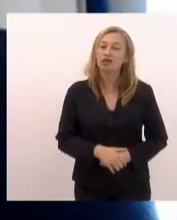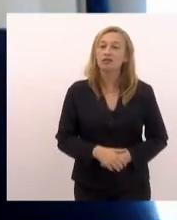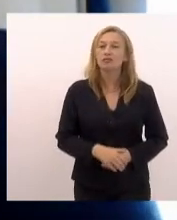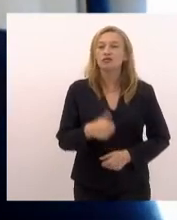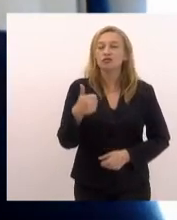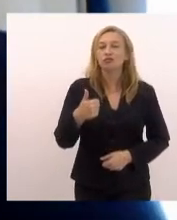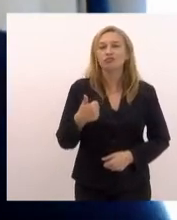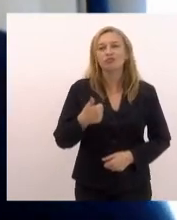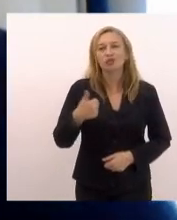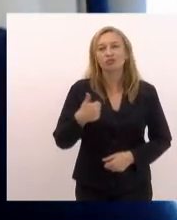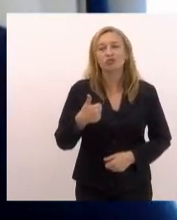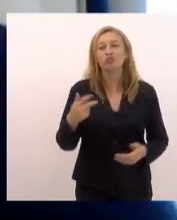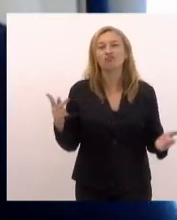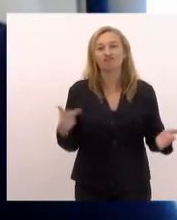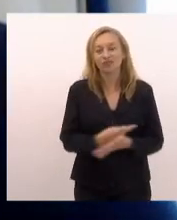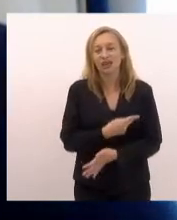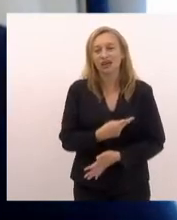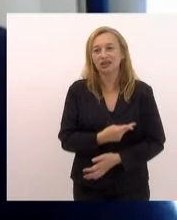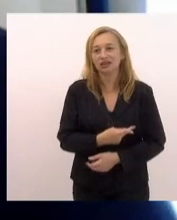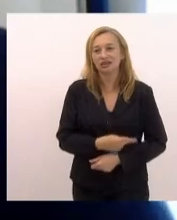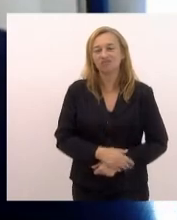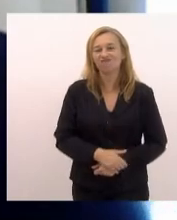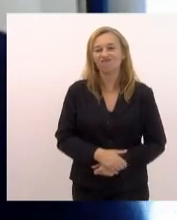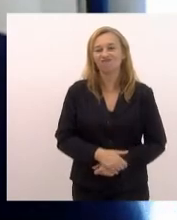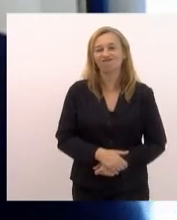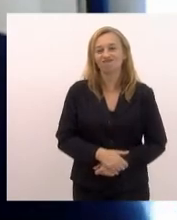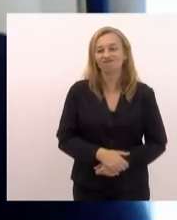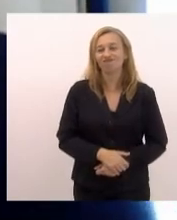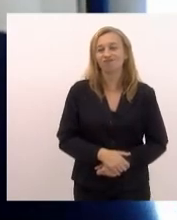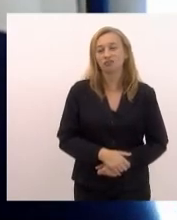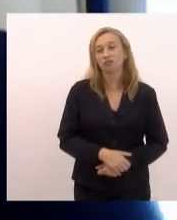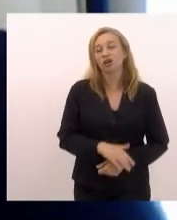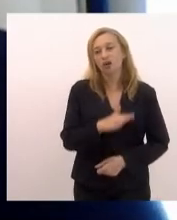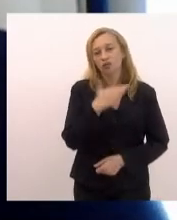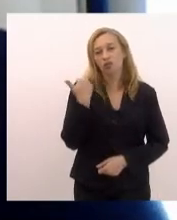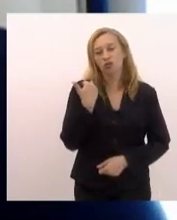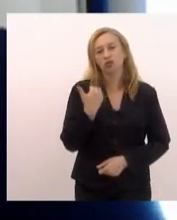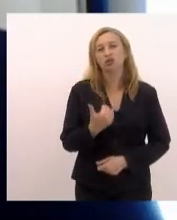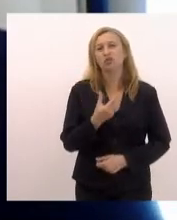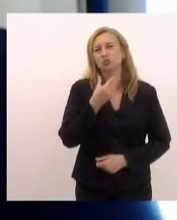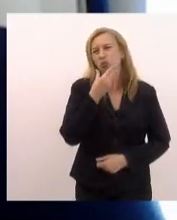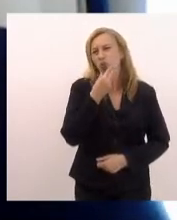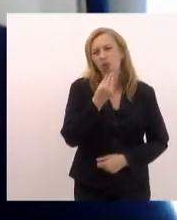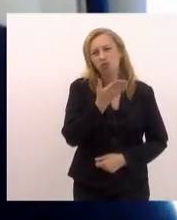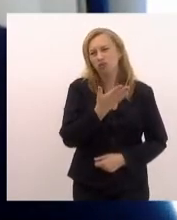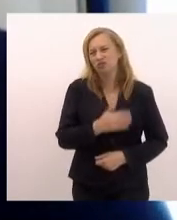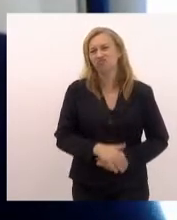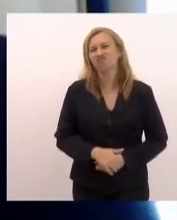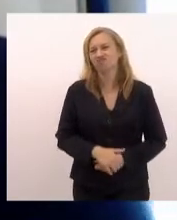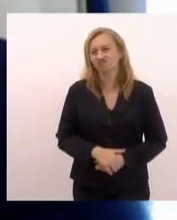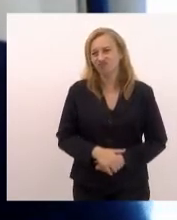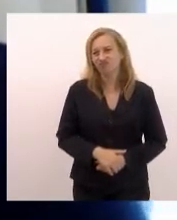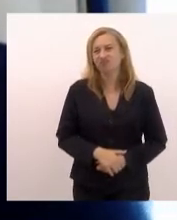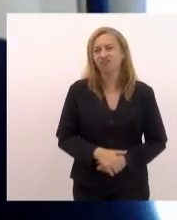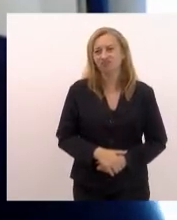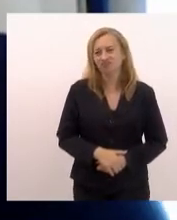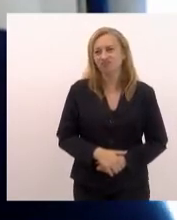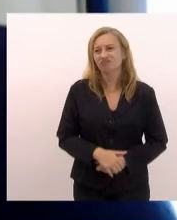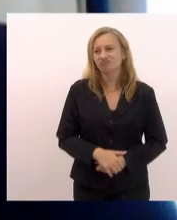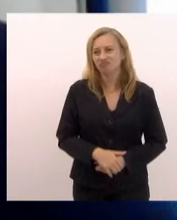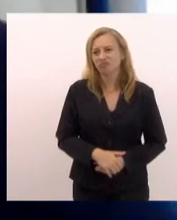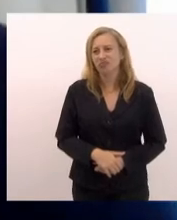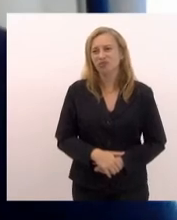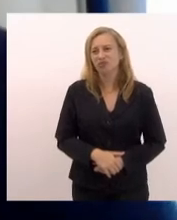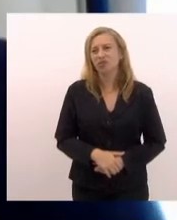lugar, sobre esse acontecimento bárbaro, que foi o assassinato desse refugiado congolês,